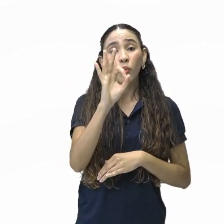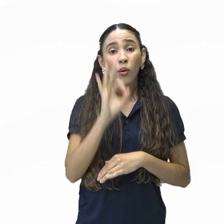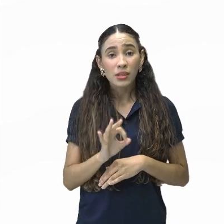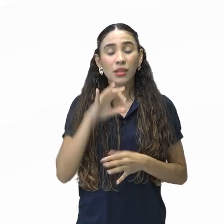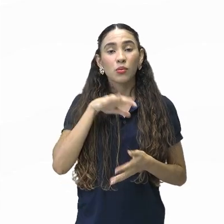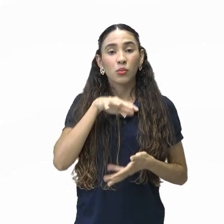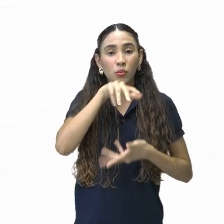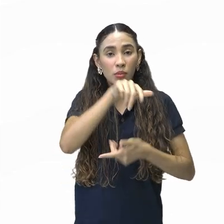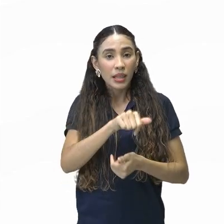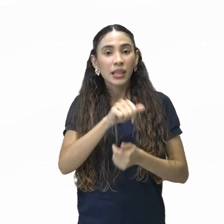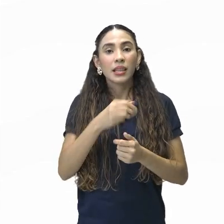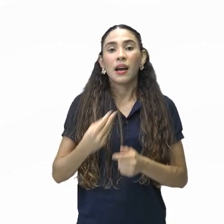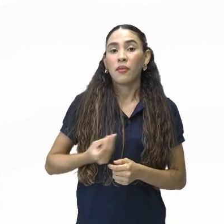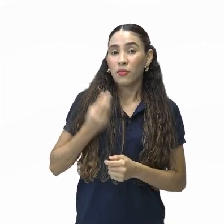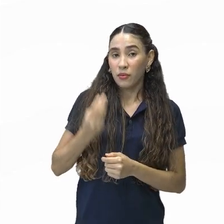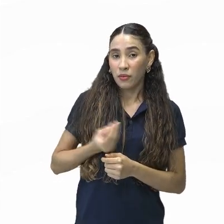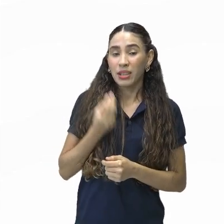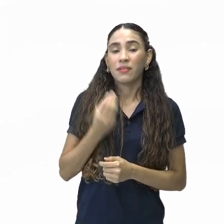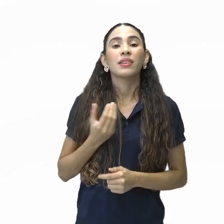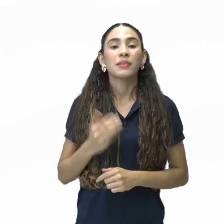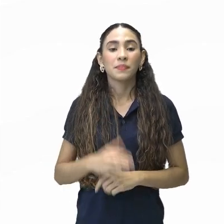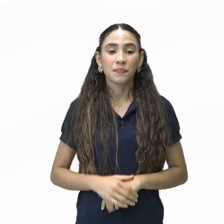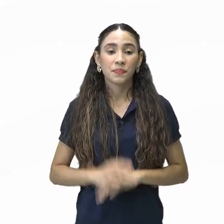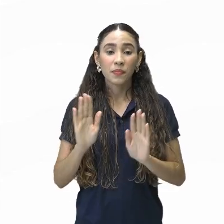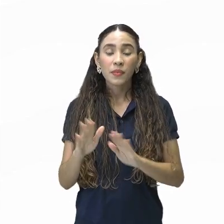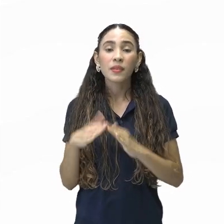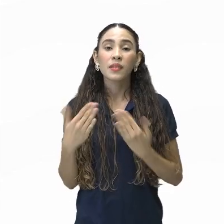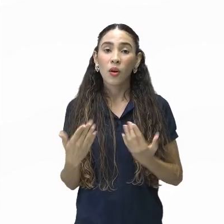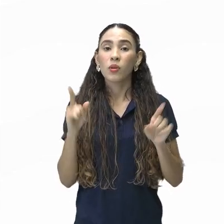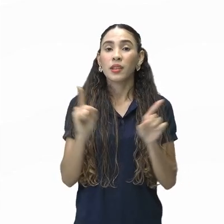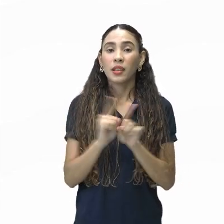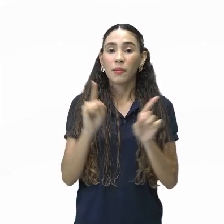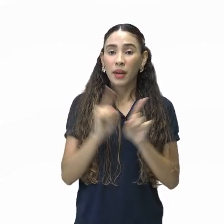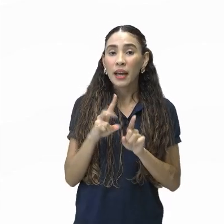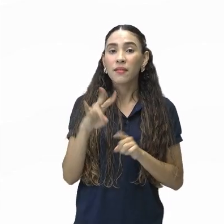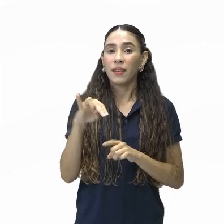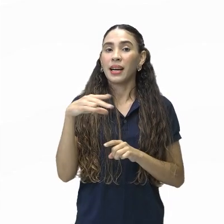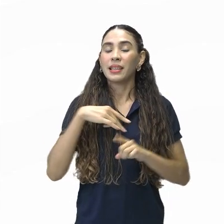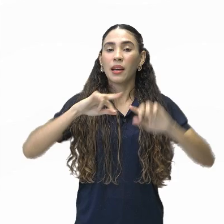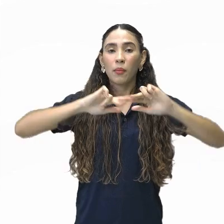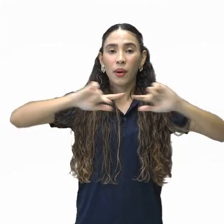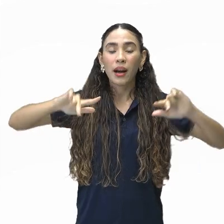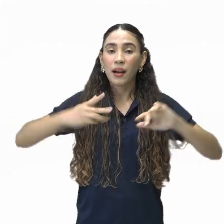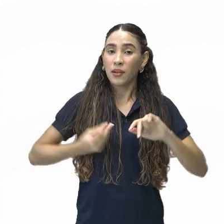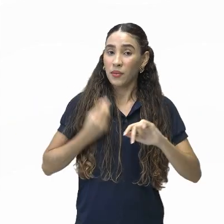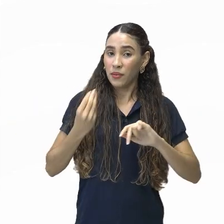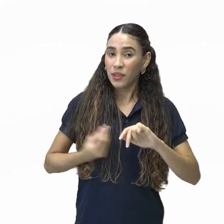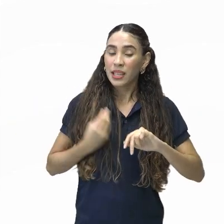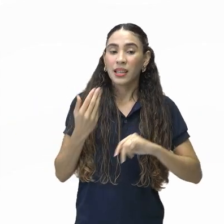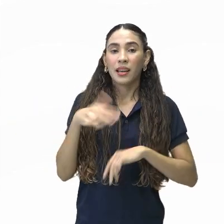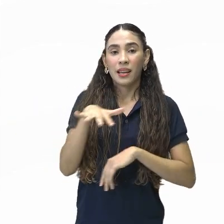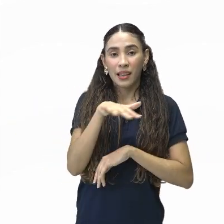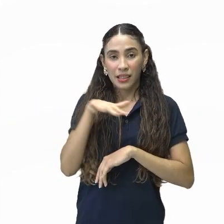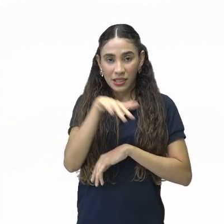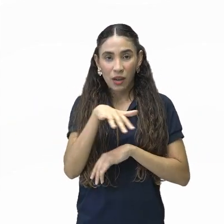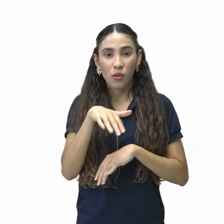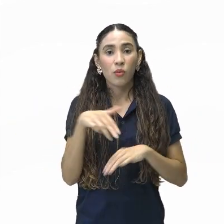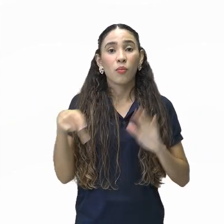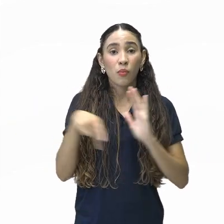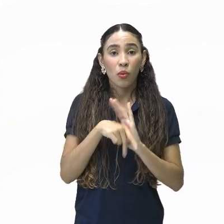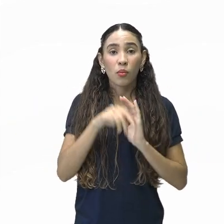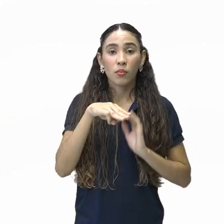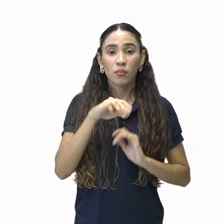do planeta habitam essa área. Então, a gente também vai ter diversidade de vida nessa região da Mata